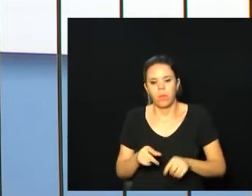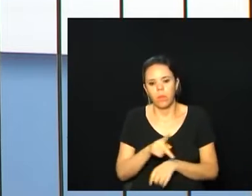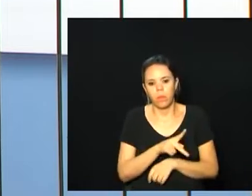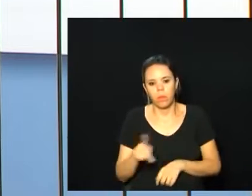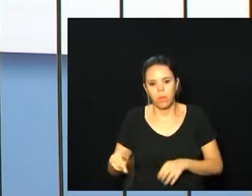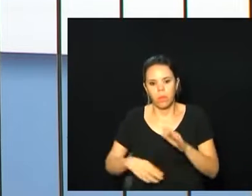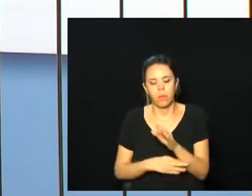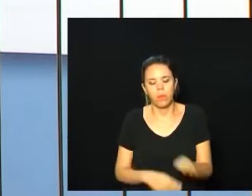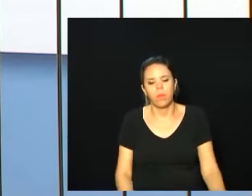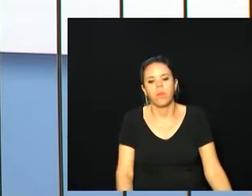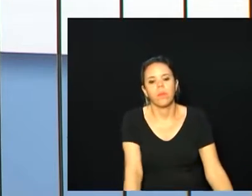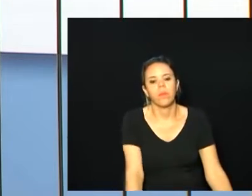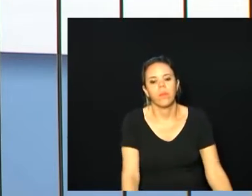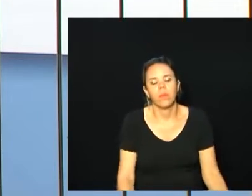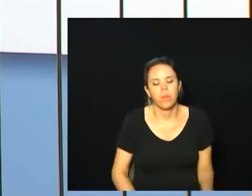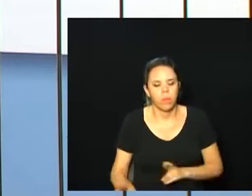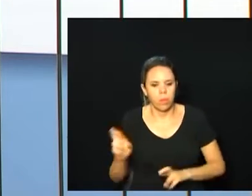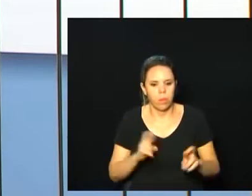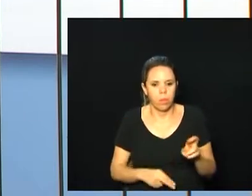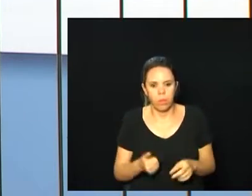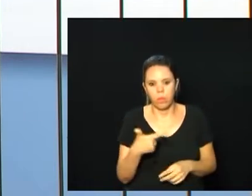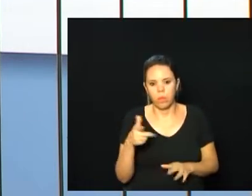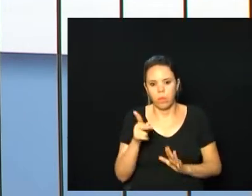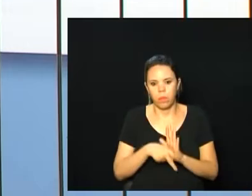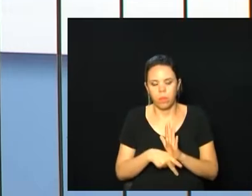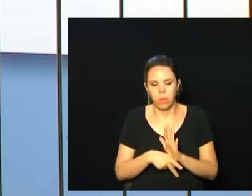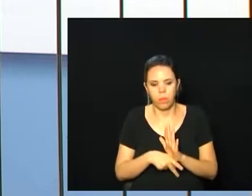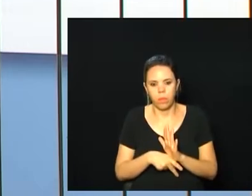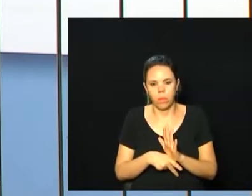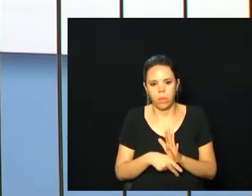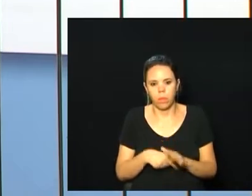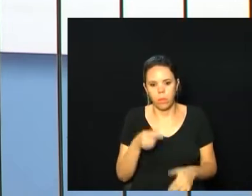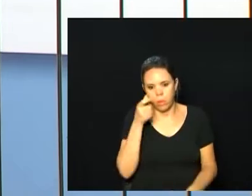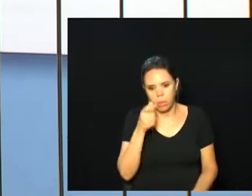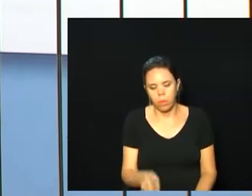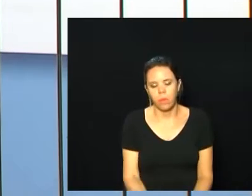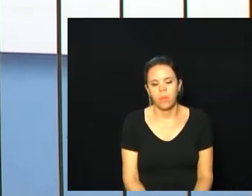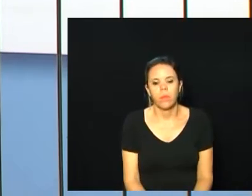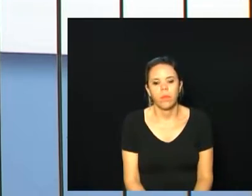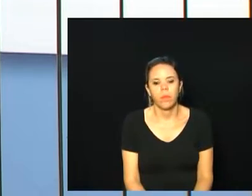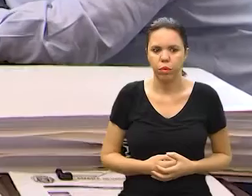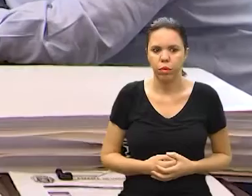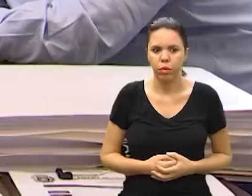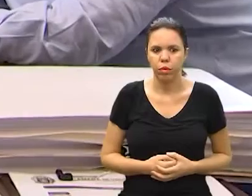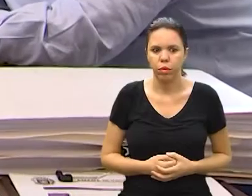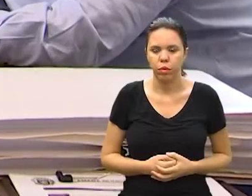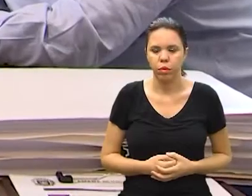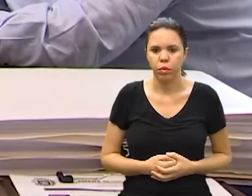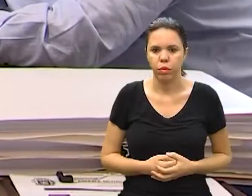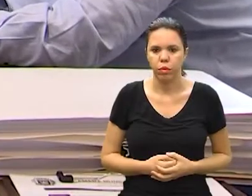presidência da Câmara para analisar 12 projetos que estavam na pauta. Confira.